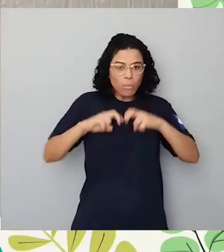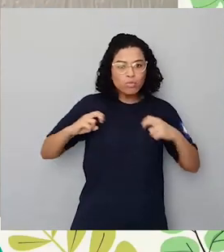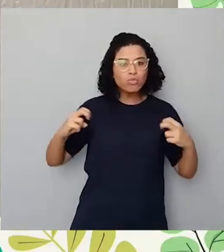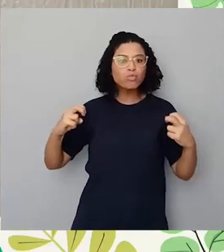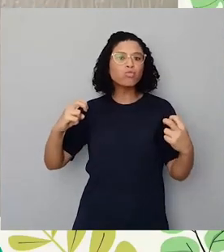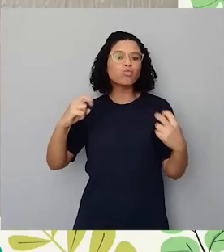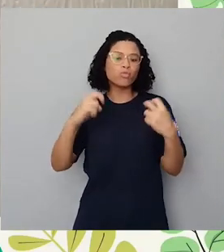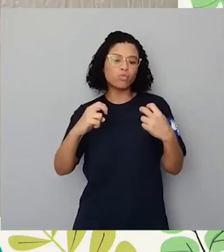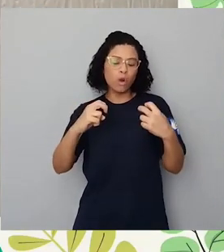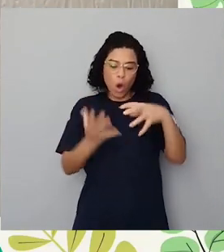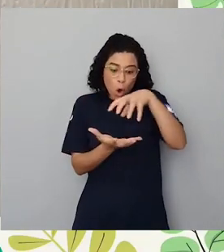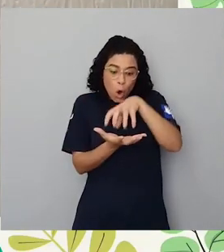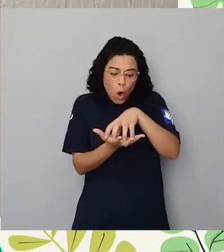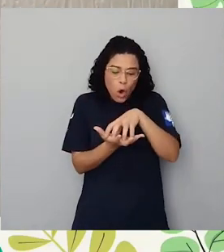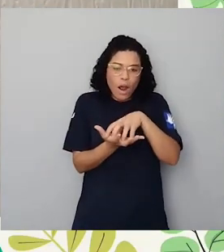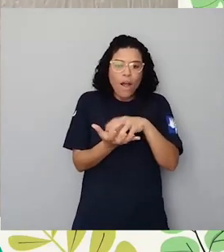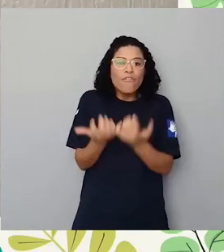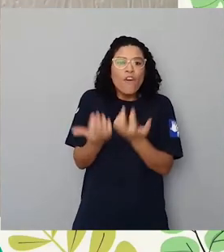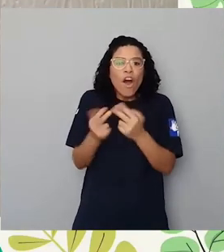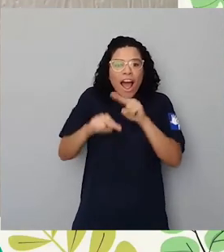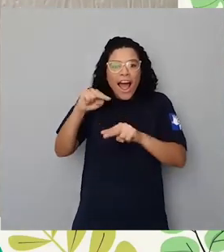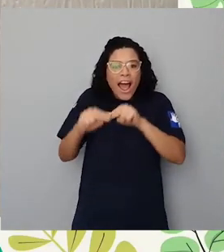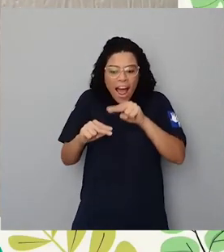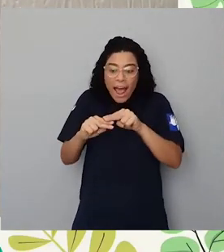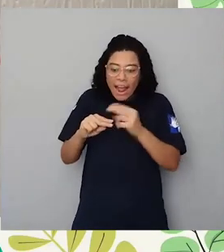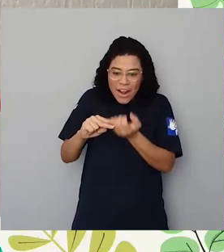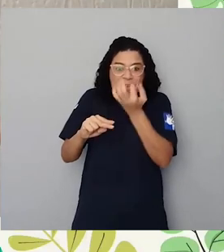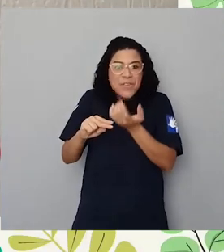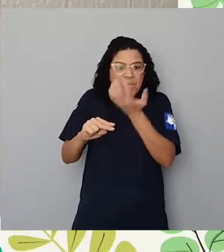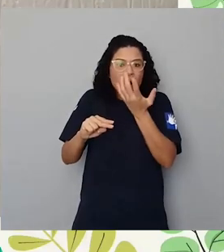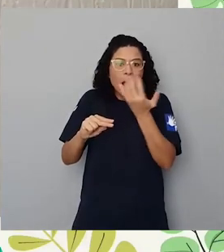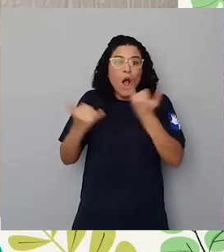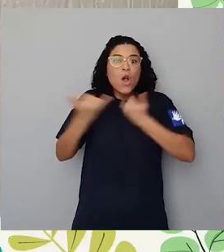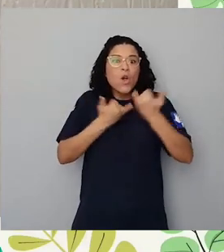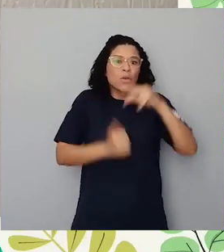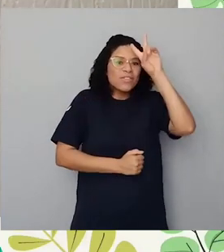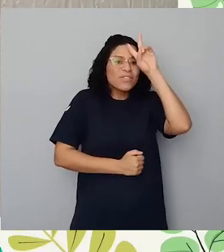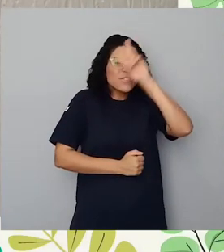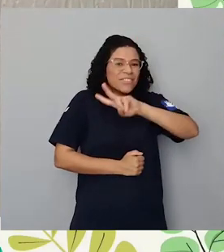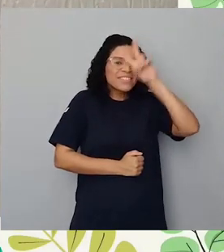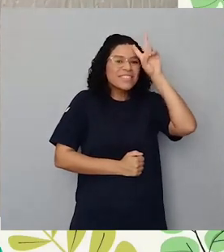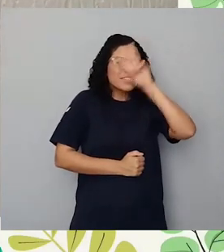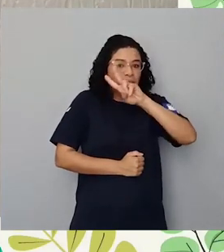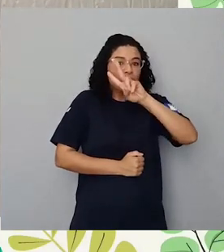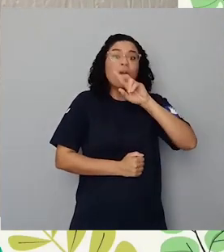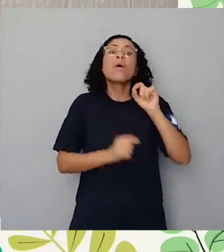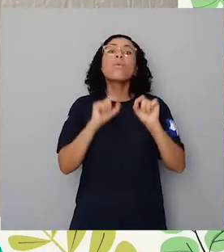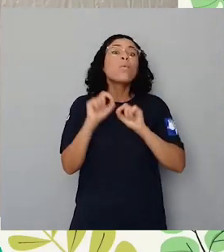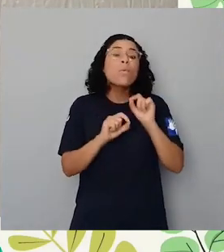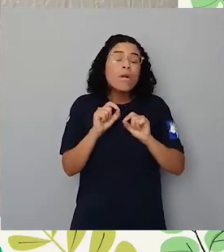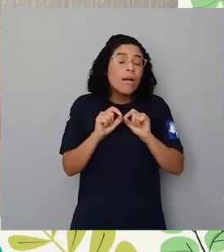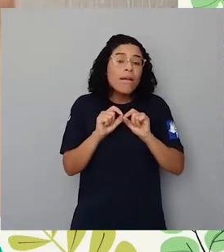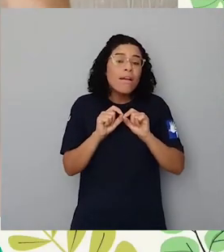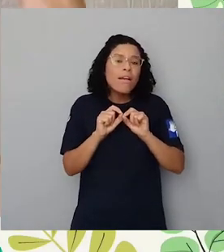da aldeia, à luz de uma fogueira, e aí eles nos contam histórias. Histórias que